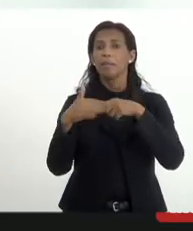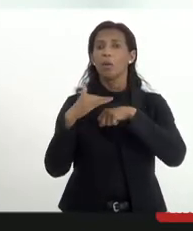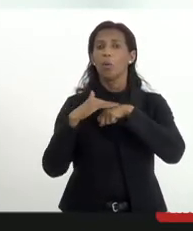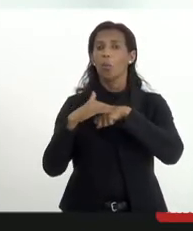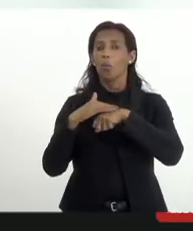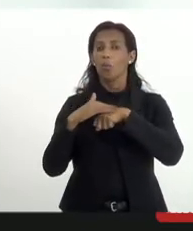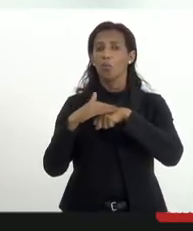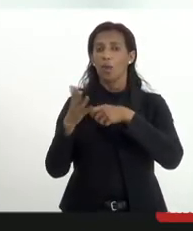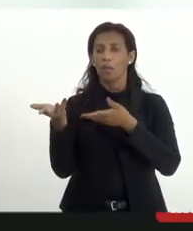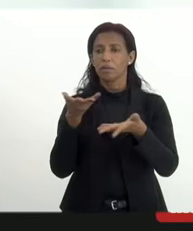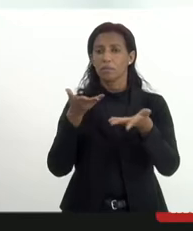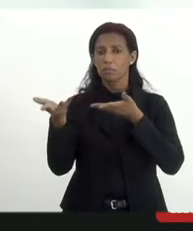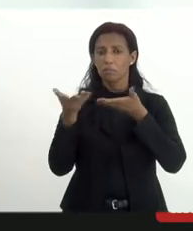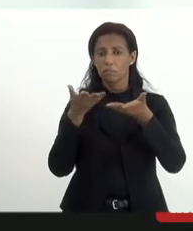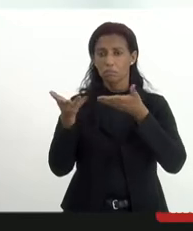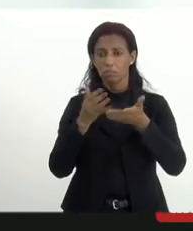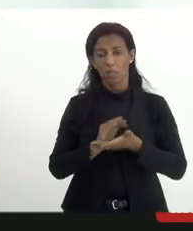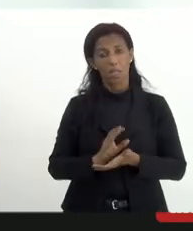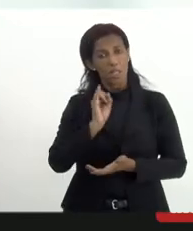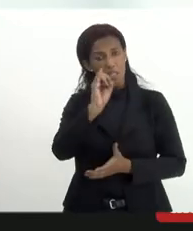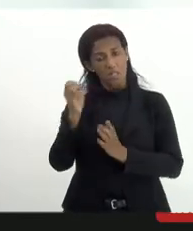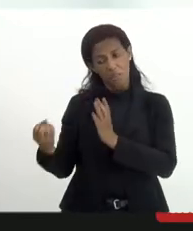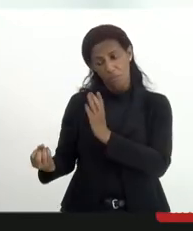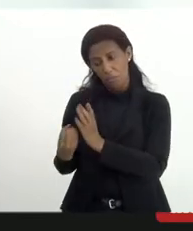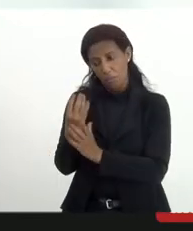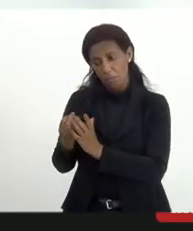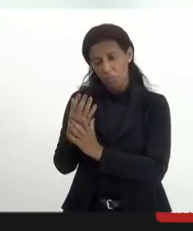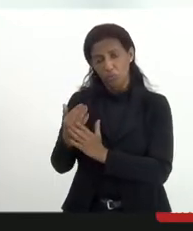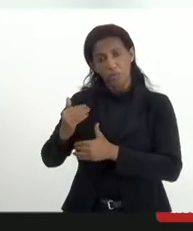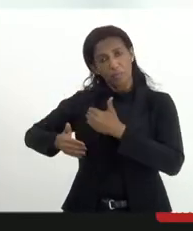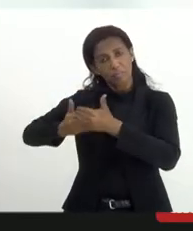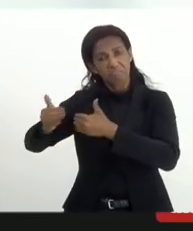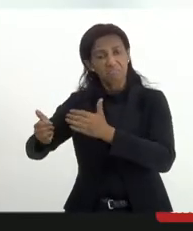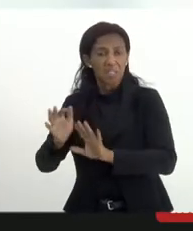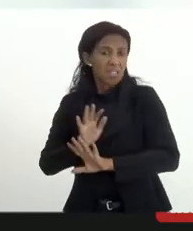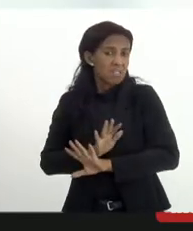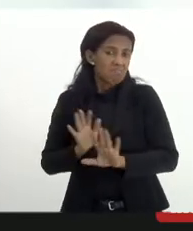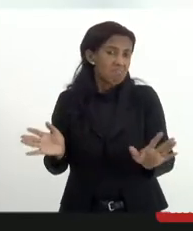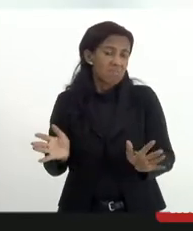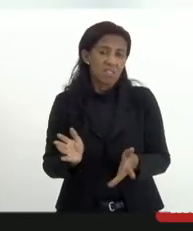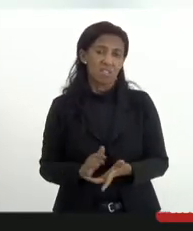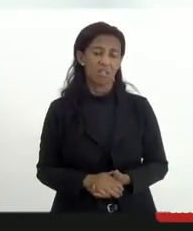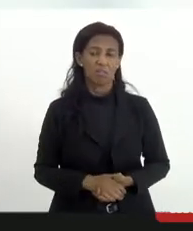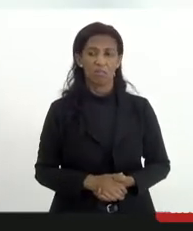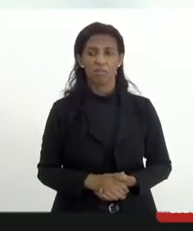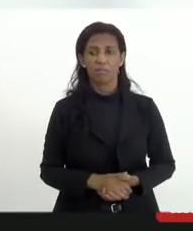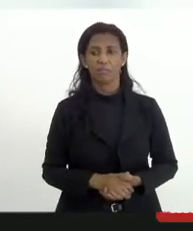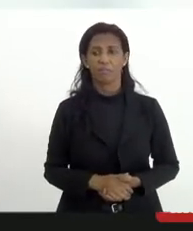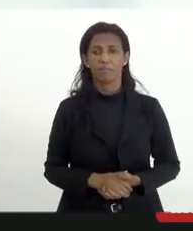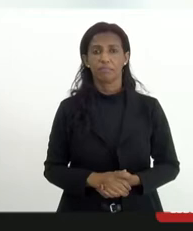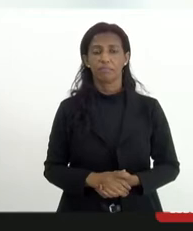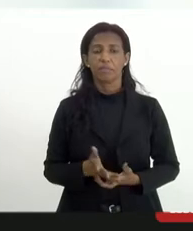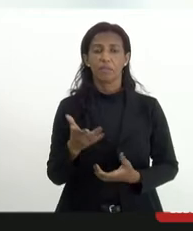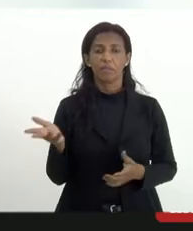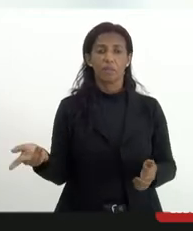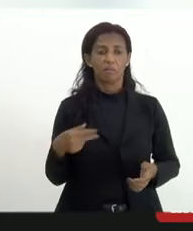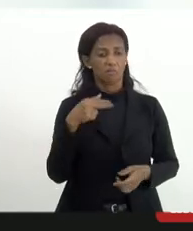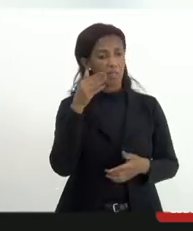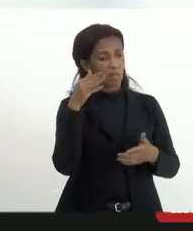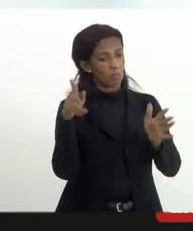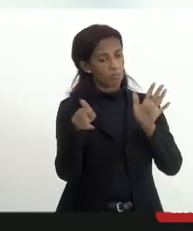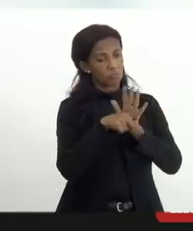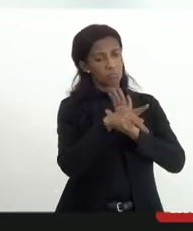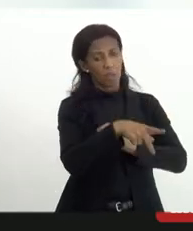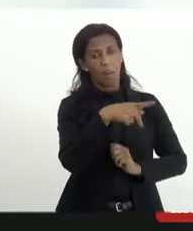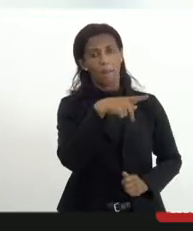conversa. Se essa conversa for produtiva, se desdobre mais. Se não, ficamos no âmbito da Procuradoria